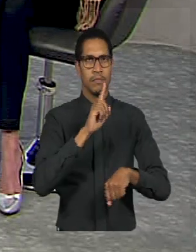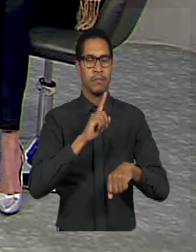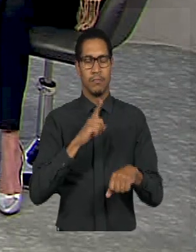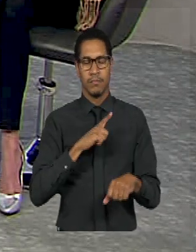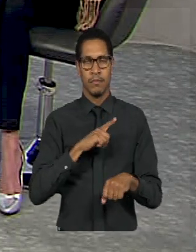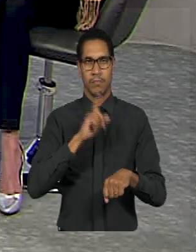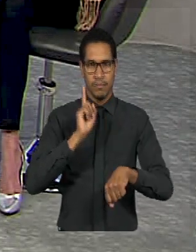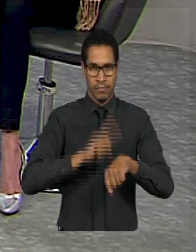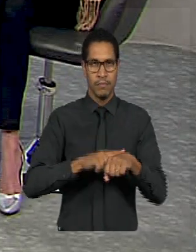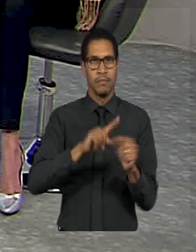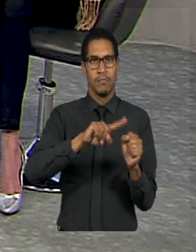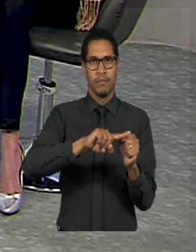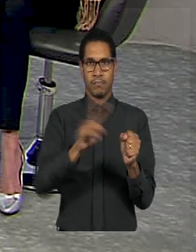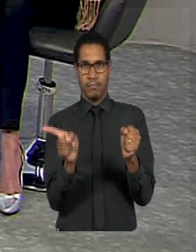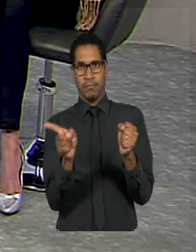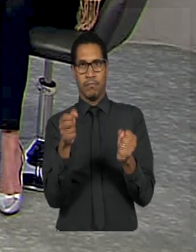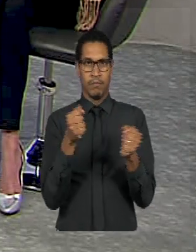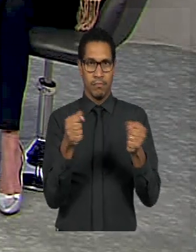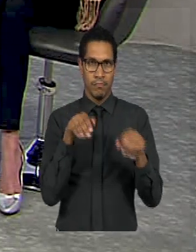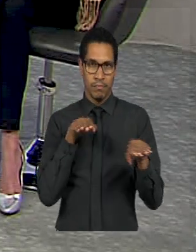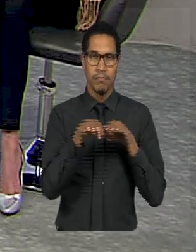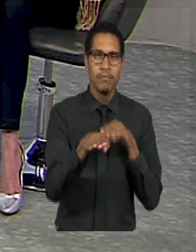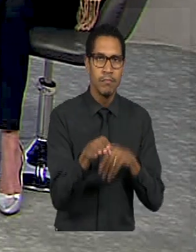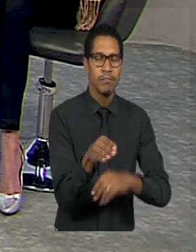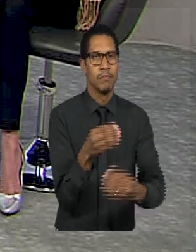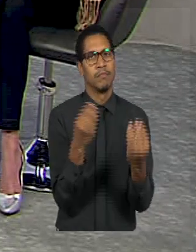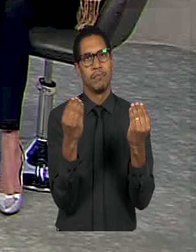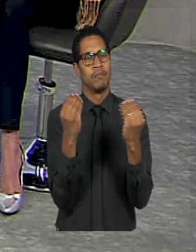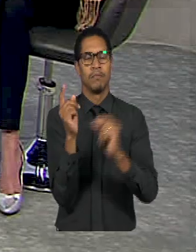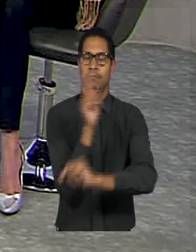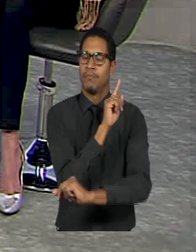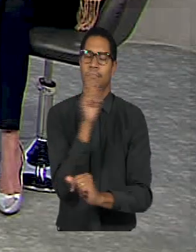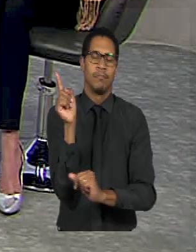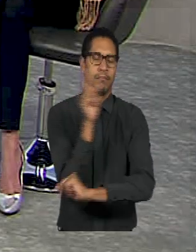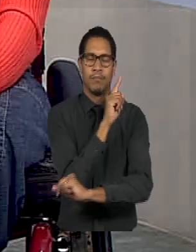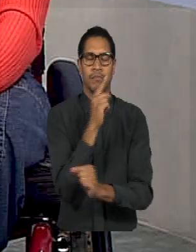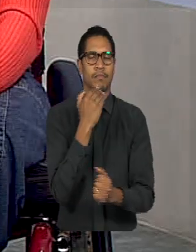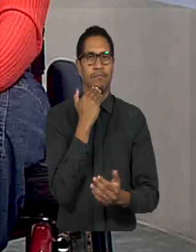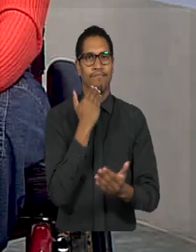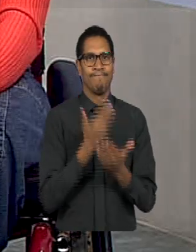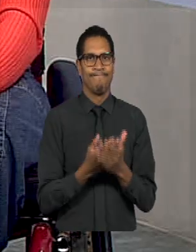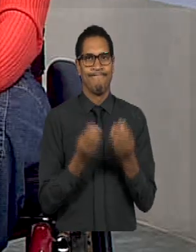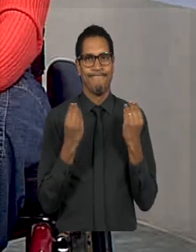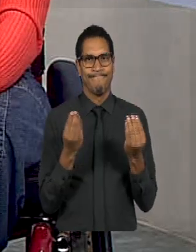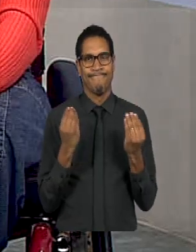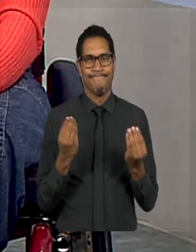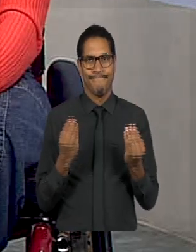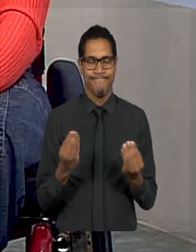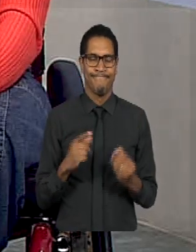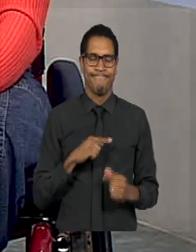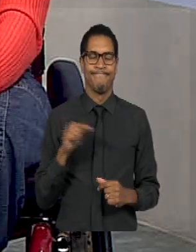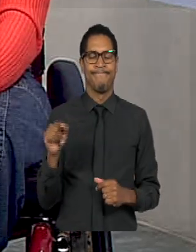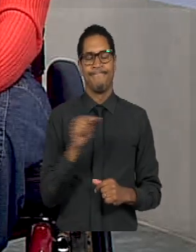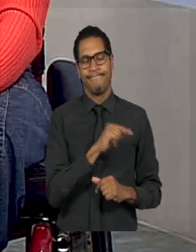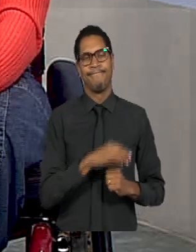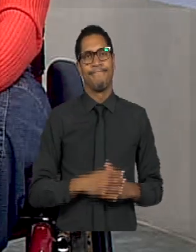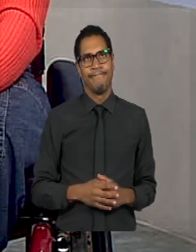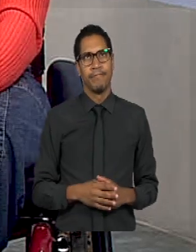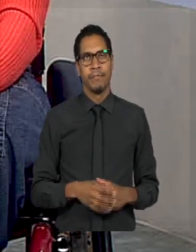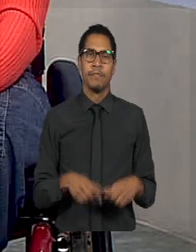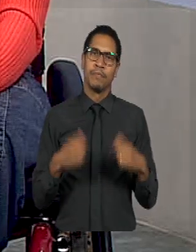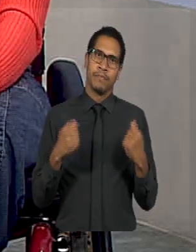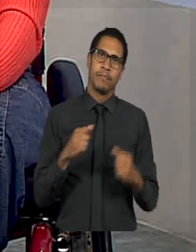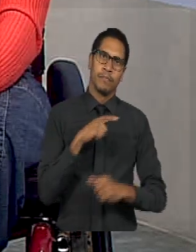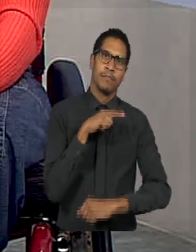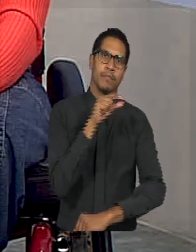aumentar a velocidade para não pegar o vermelho. Isso é impressionante o que está acontecendo no trânsito. E eu acho que deve ser um